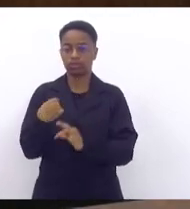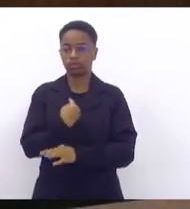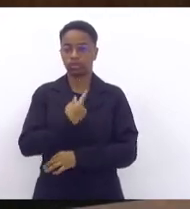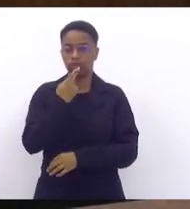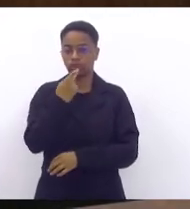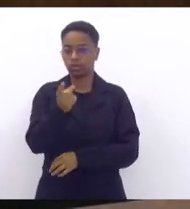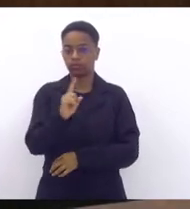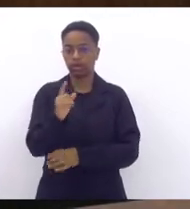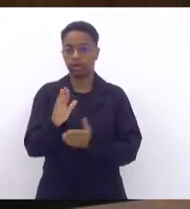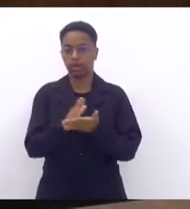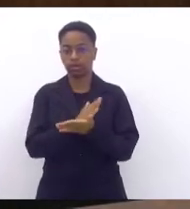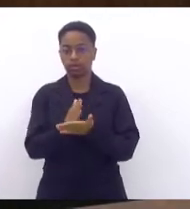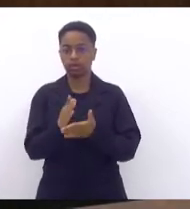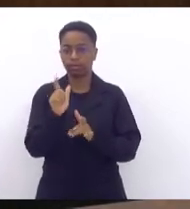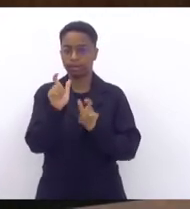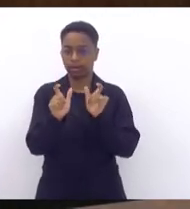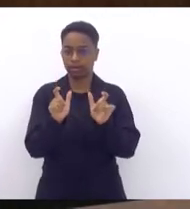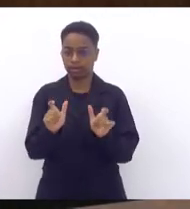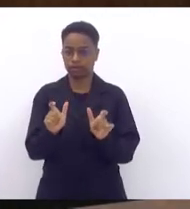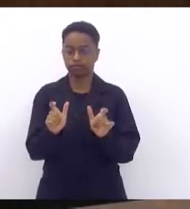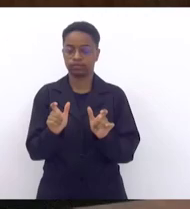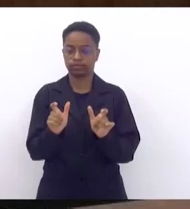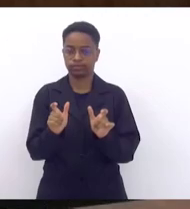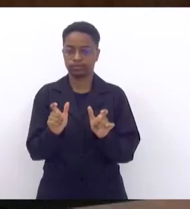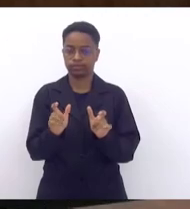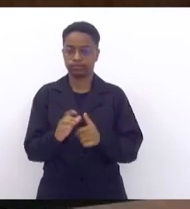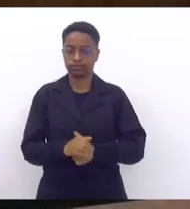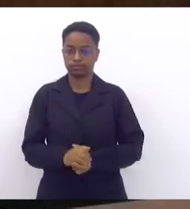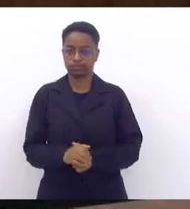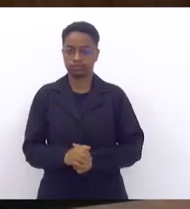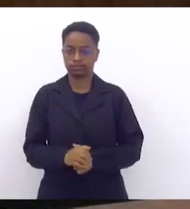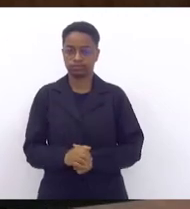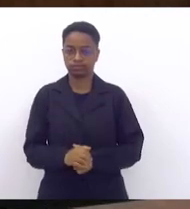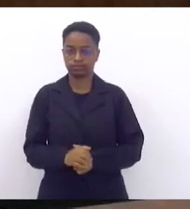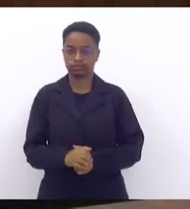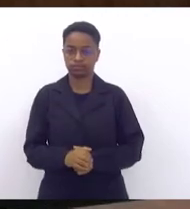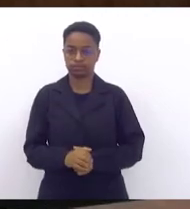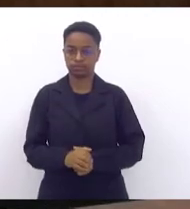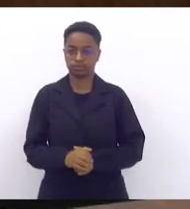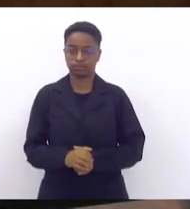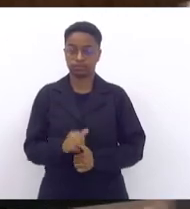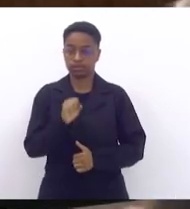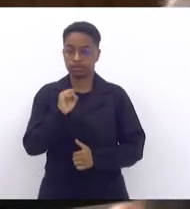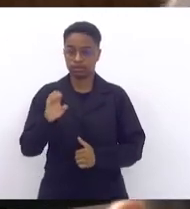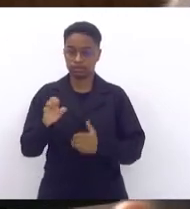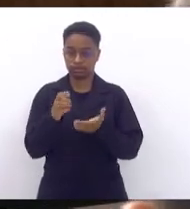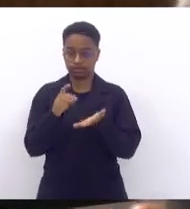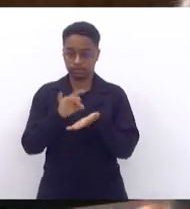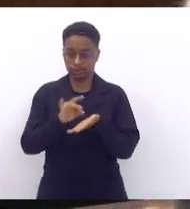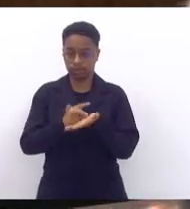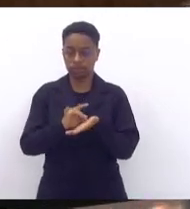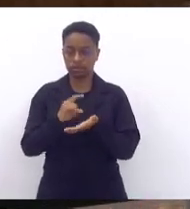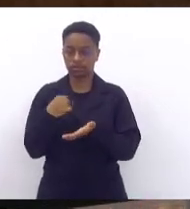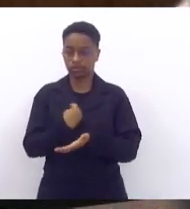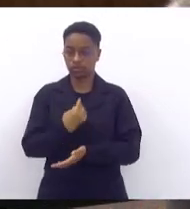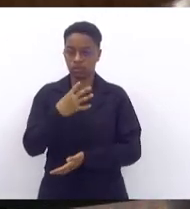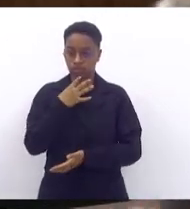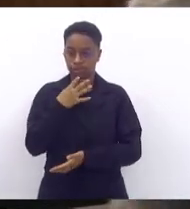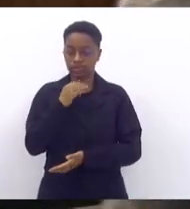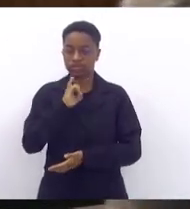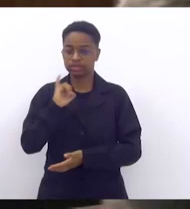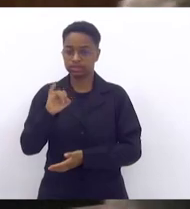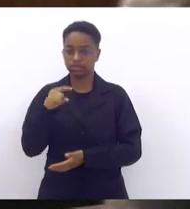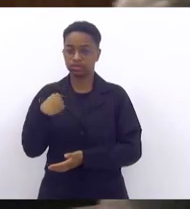algumas palavras que foram ditas aqui. Quando a gente conhece de verdade, quando a gente olha no